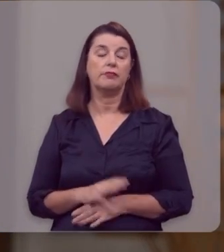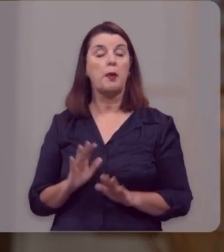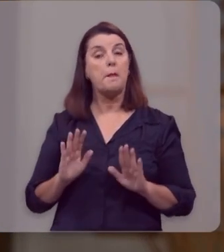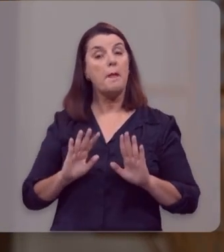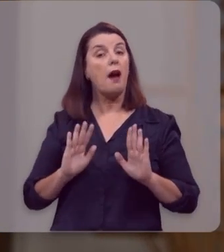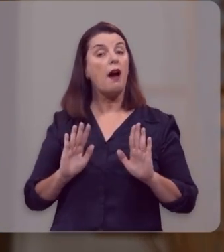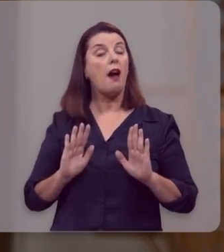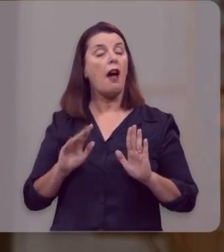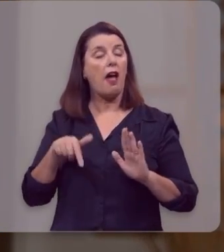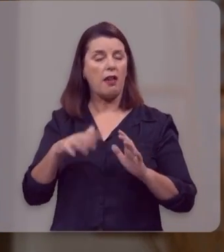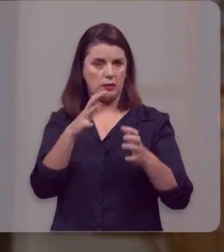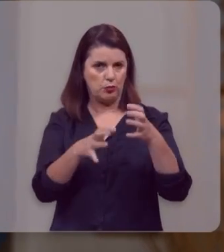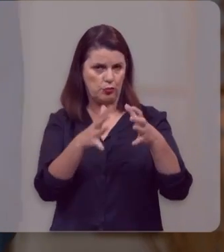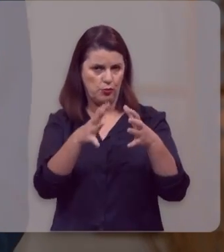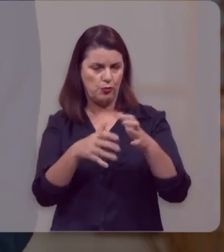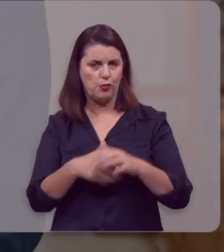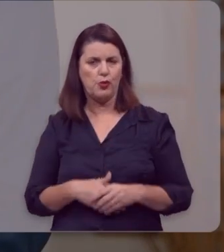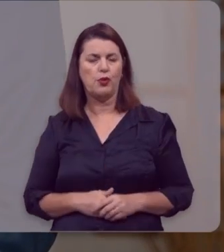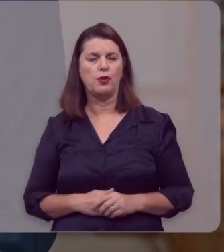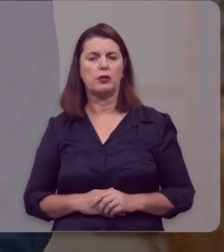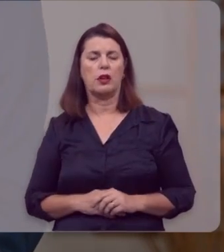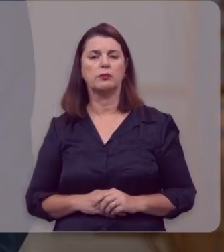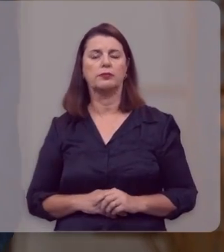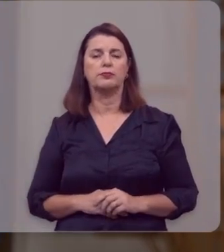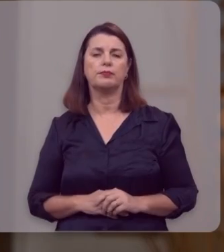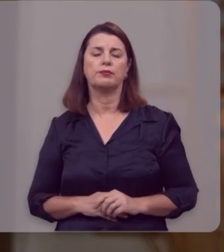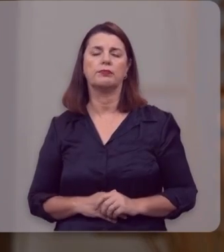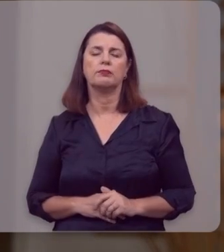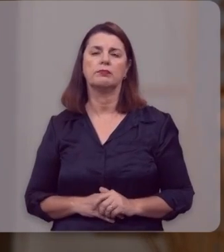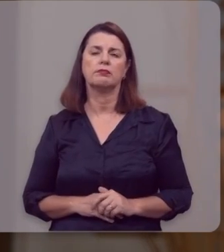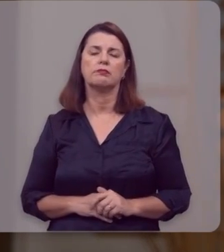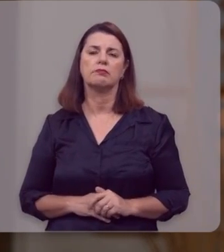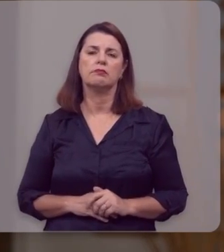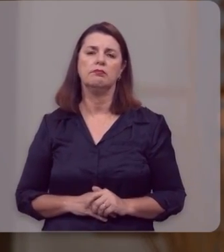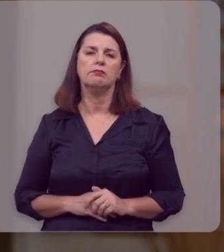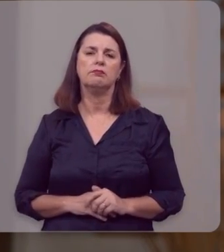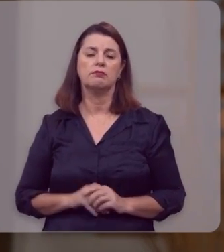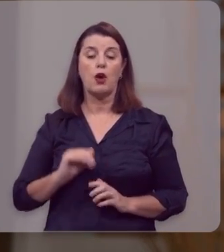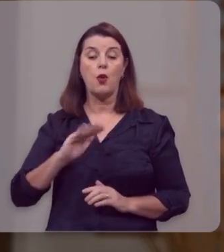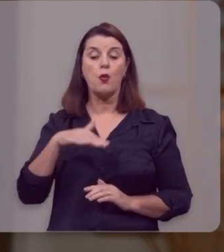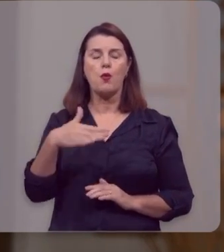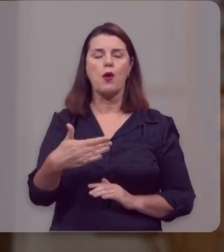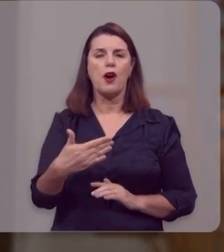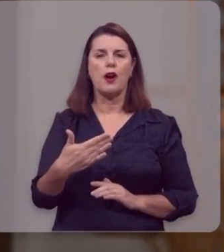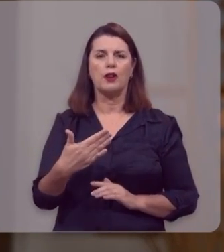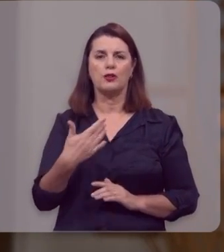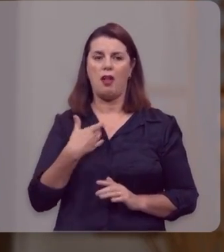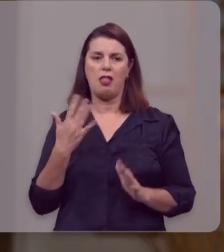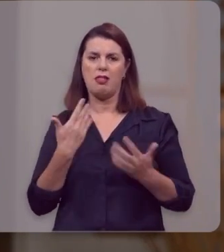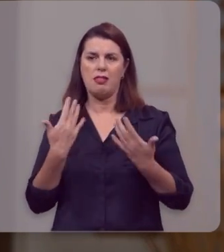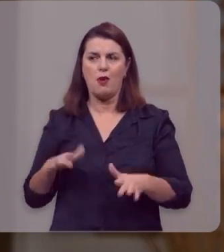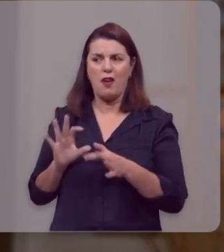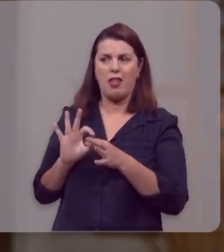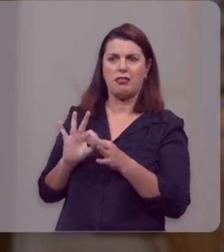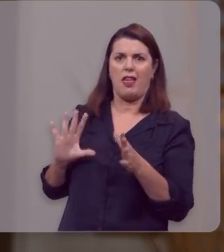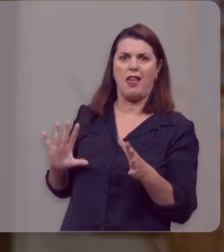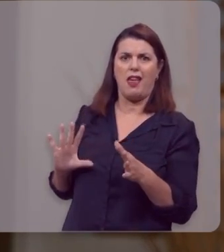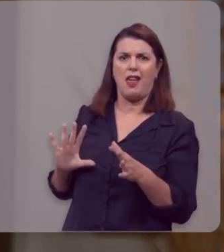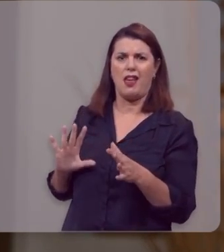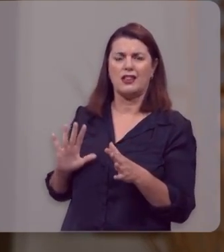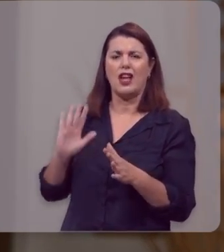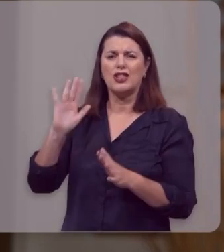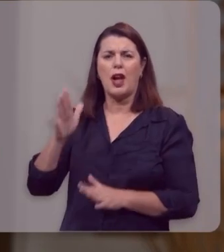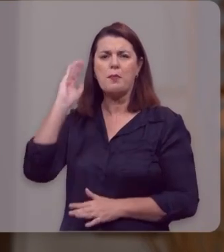Entretanto, nesta luta, quando ele não quer ceder, já